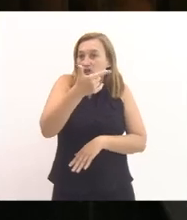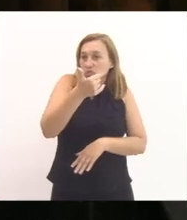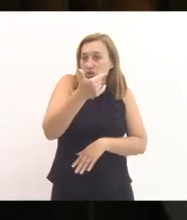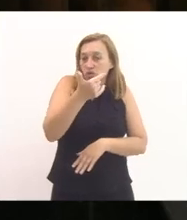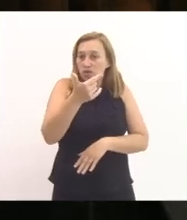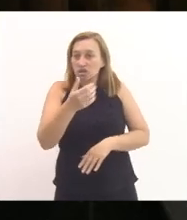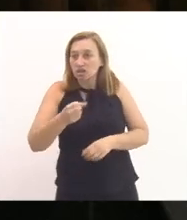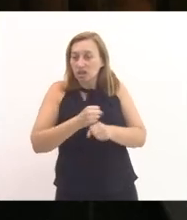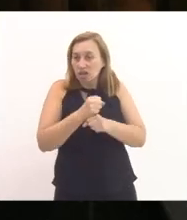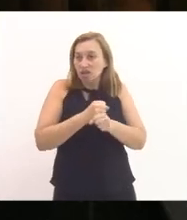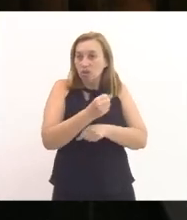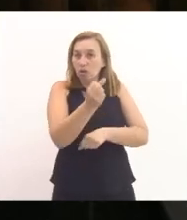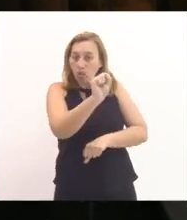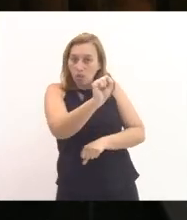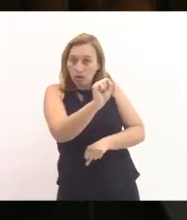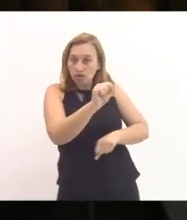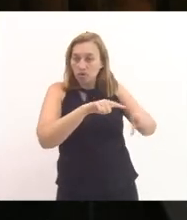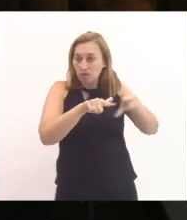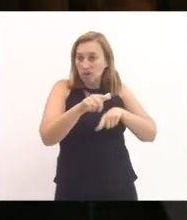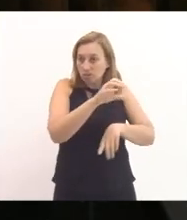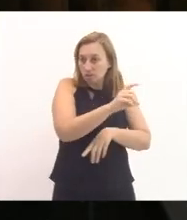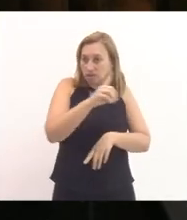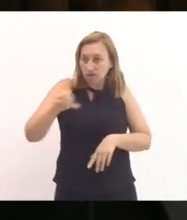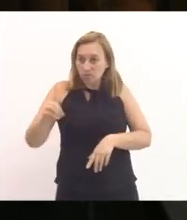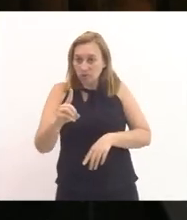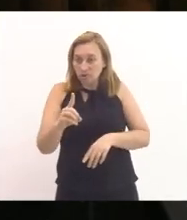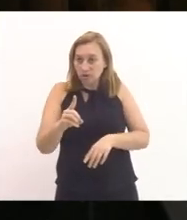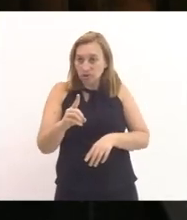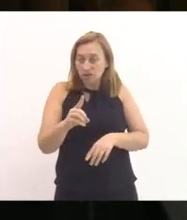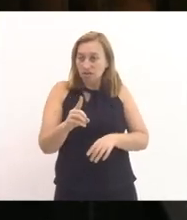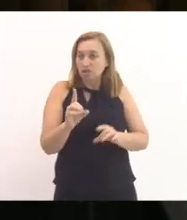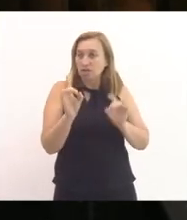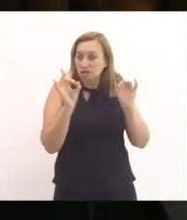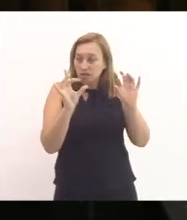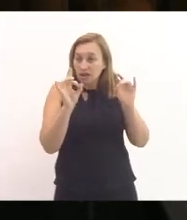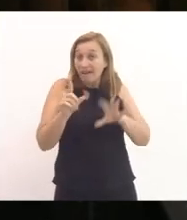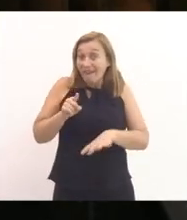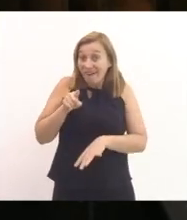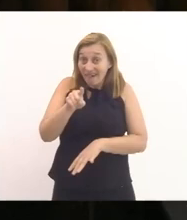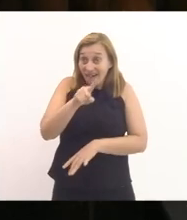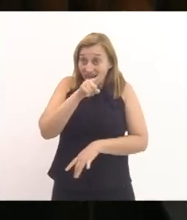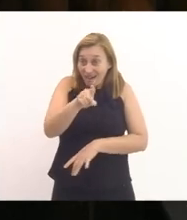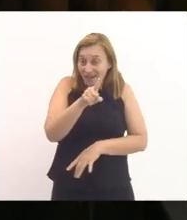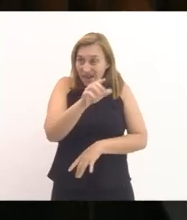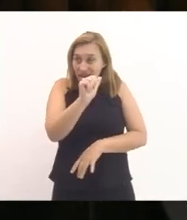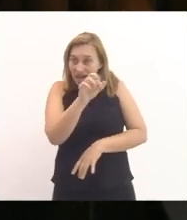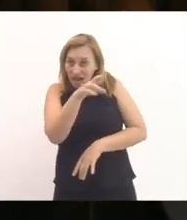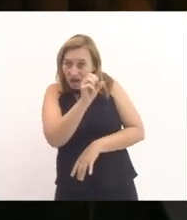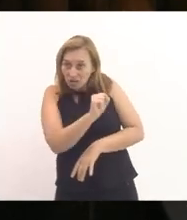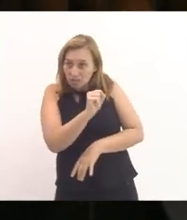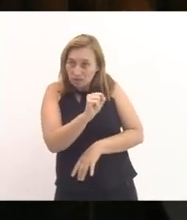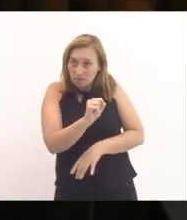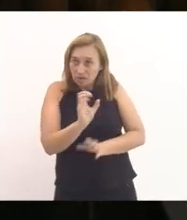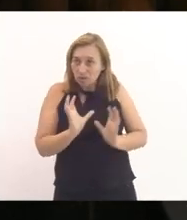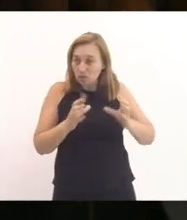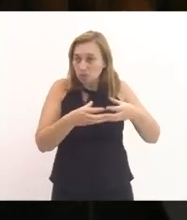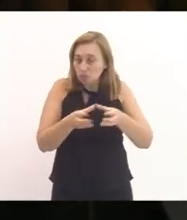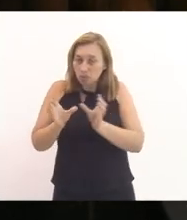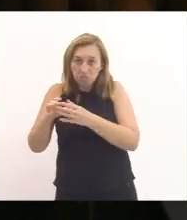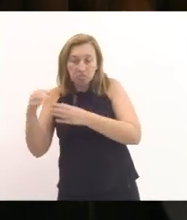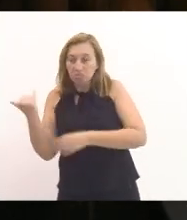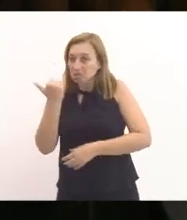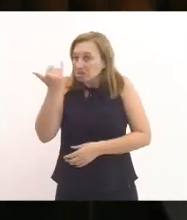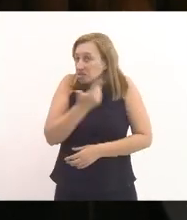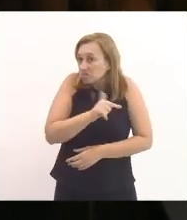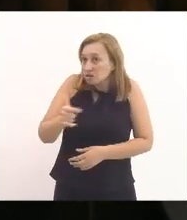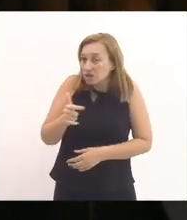12 anos oito anos de coordenadoria de recursos especiais a lan cargo e classe não tem importância